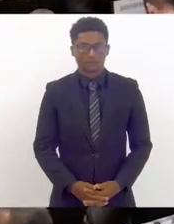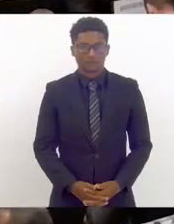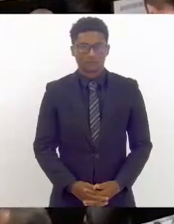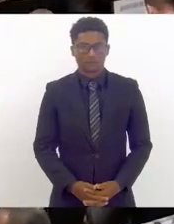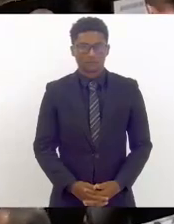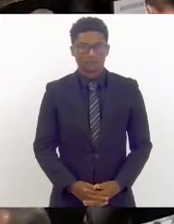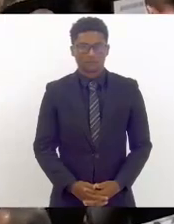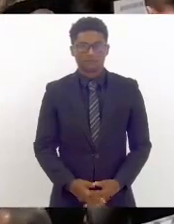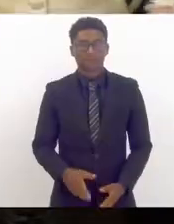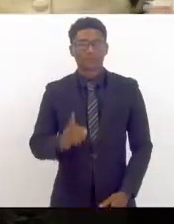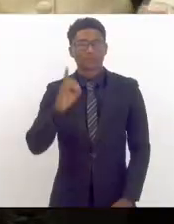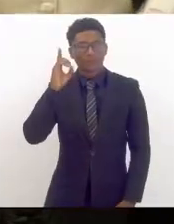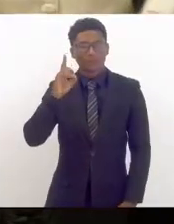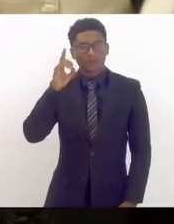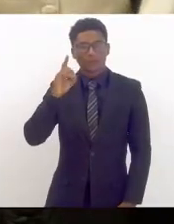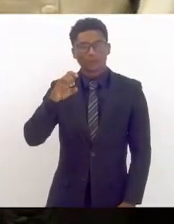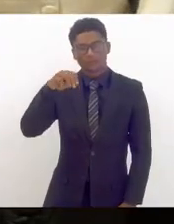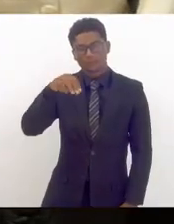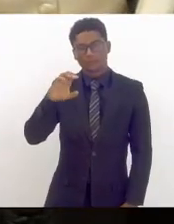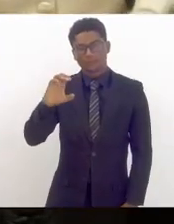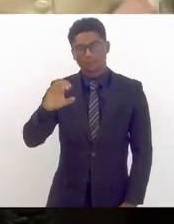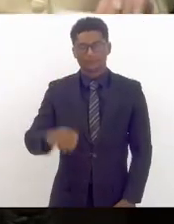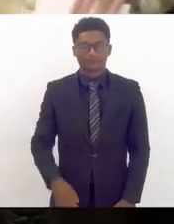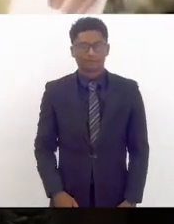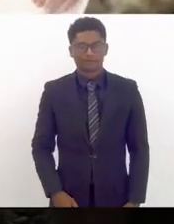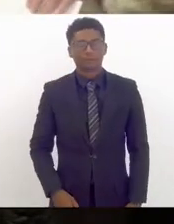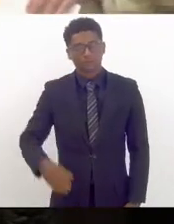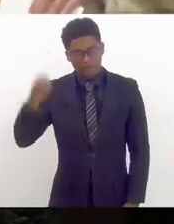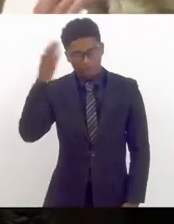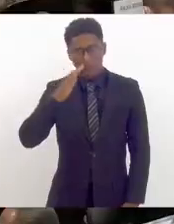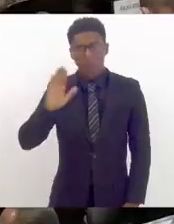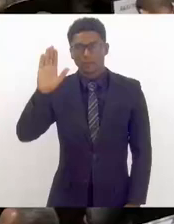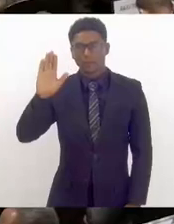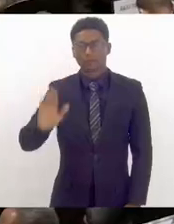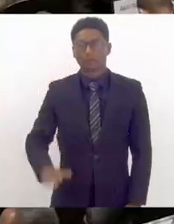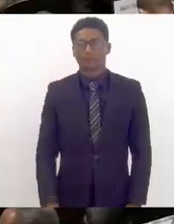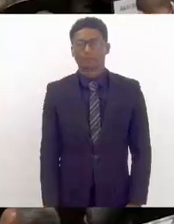Deputado Carlos Mink. Assim o prometo.